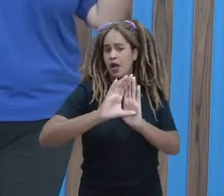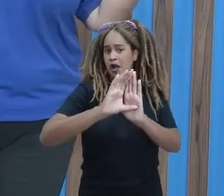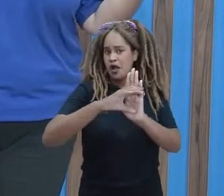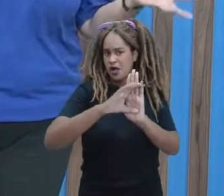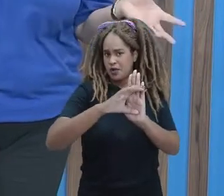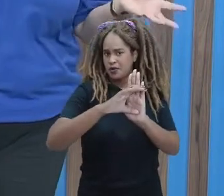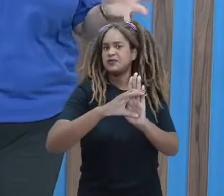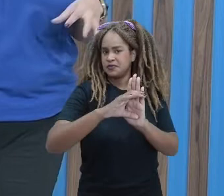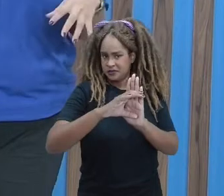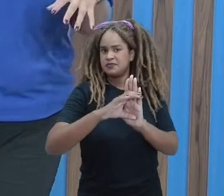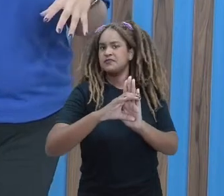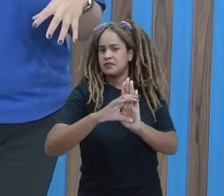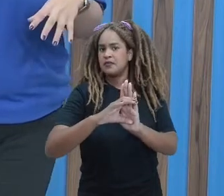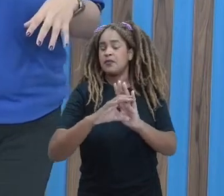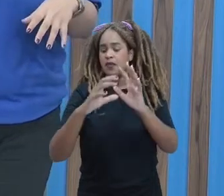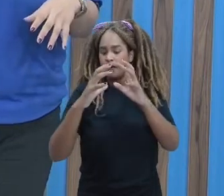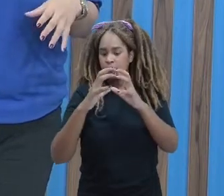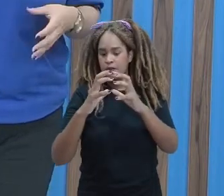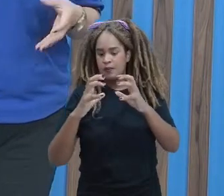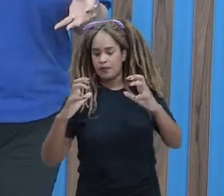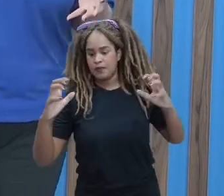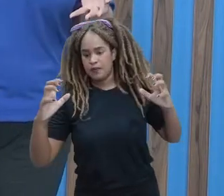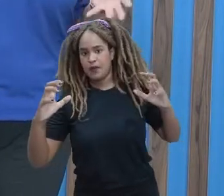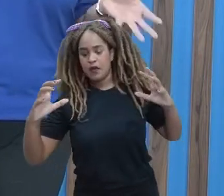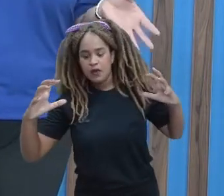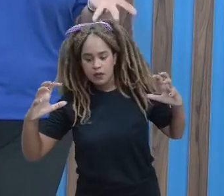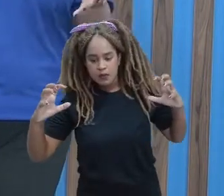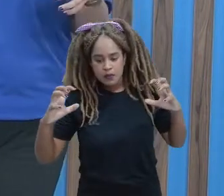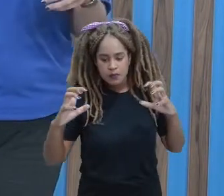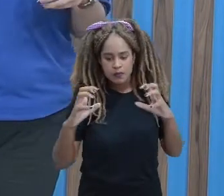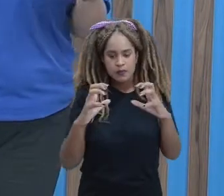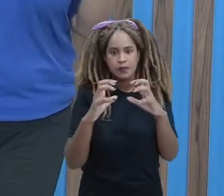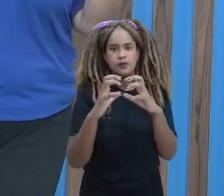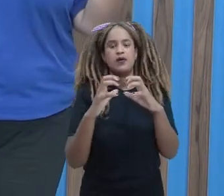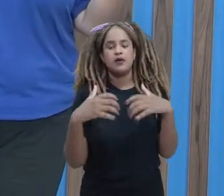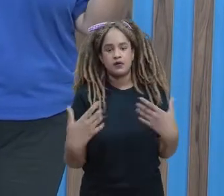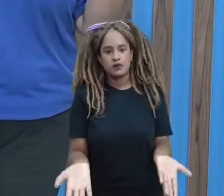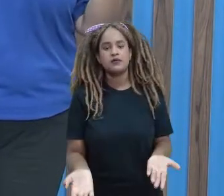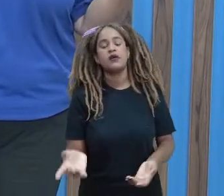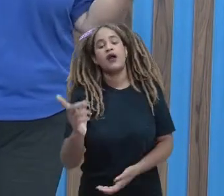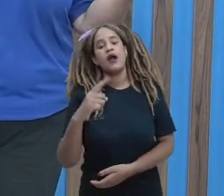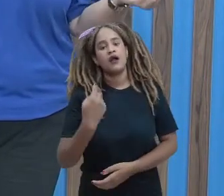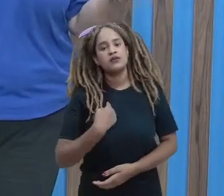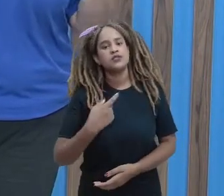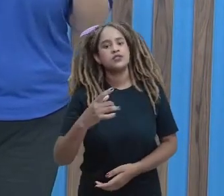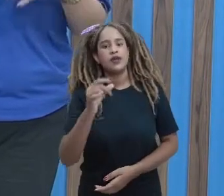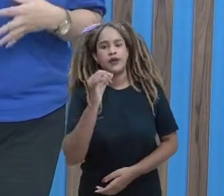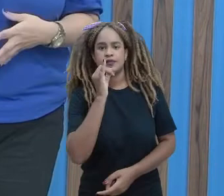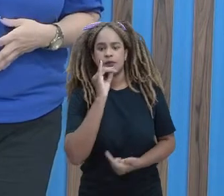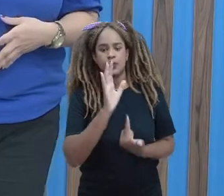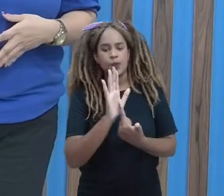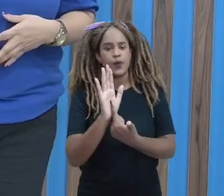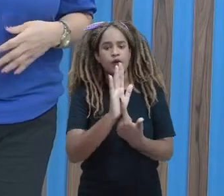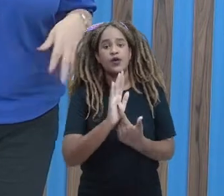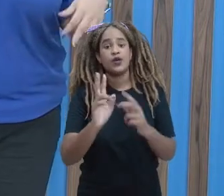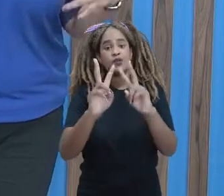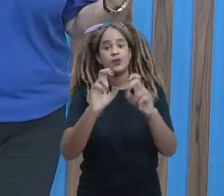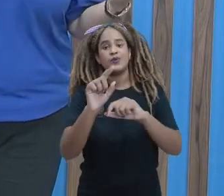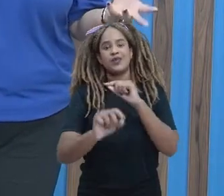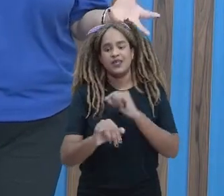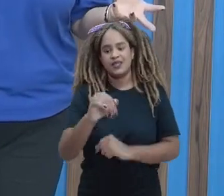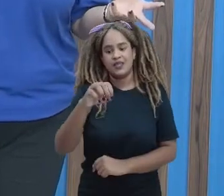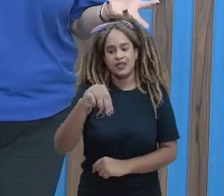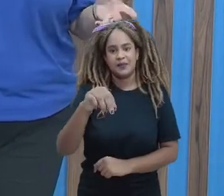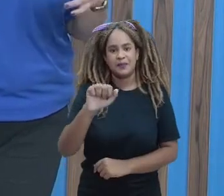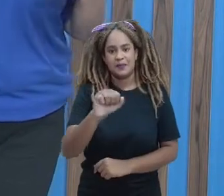De repulsão, de atração, né? Que a gente está aí fazendo essas alusões ao quê? Ao ímã, né? Que apresenta